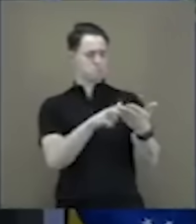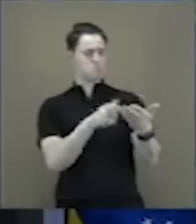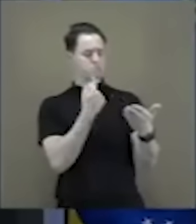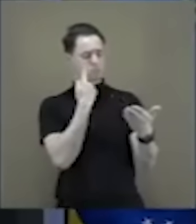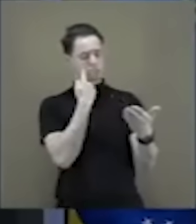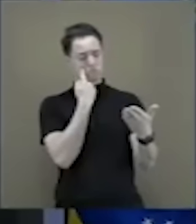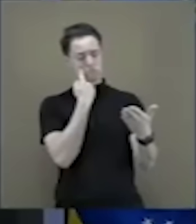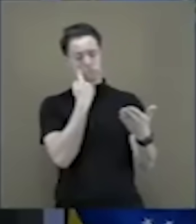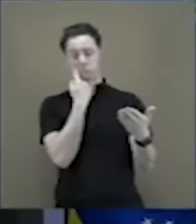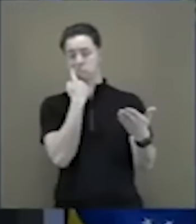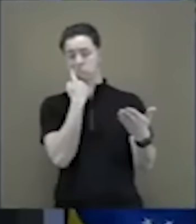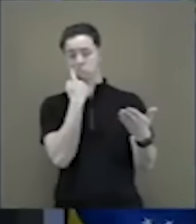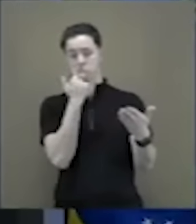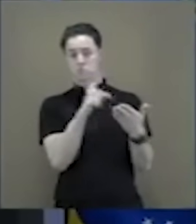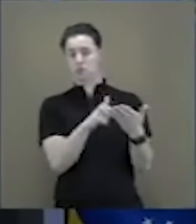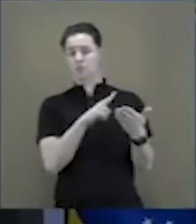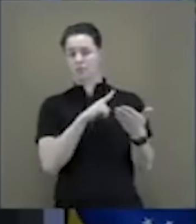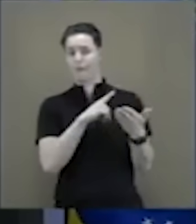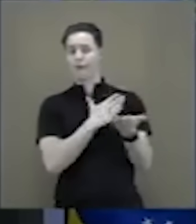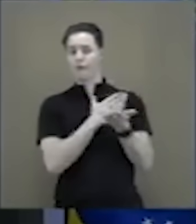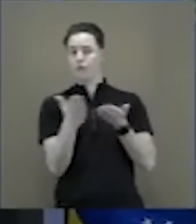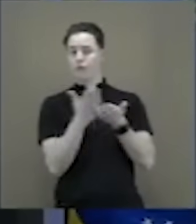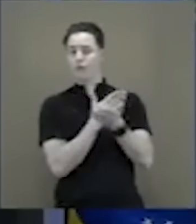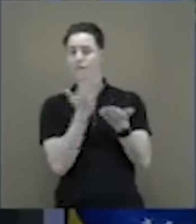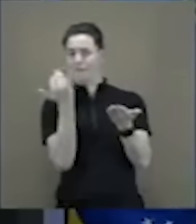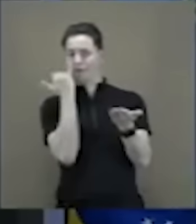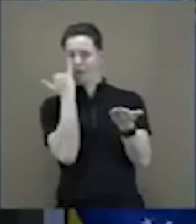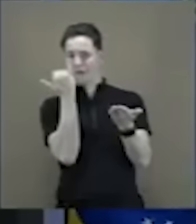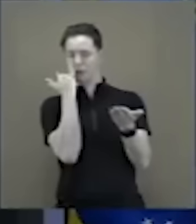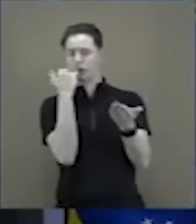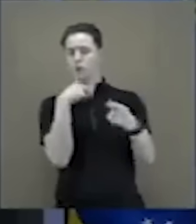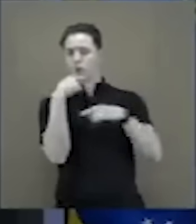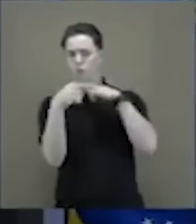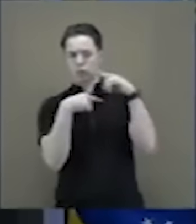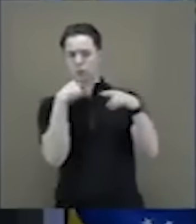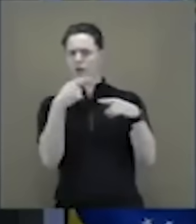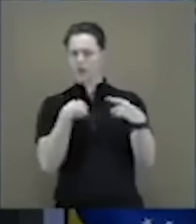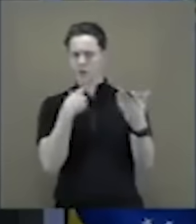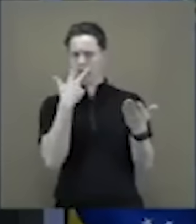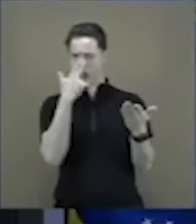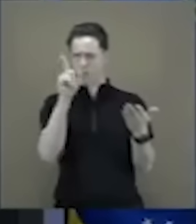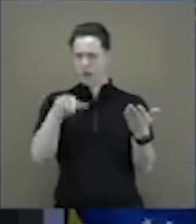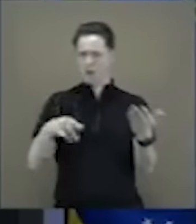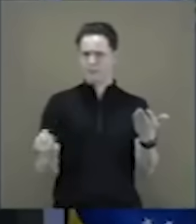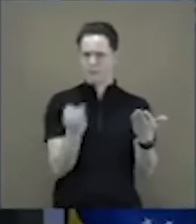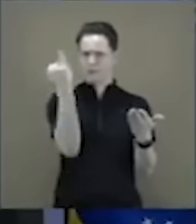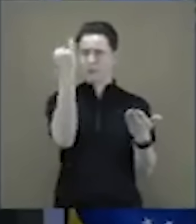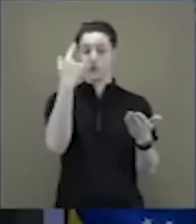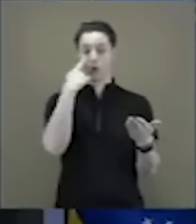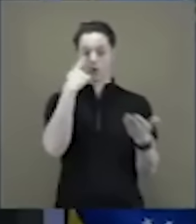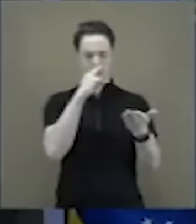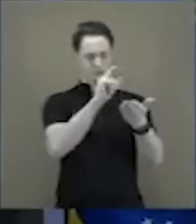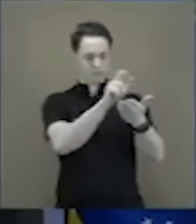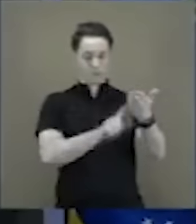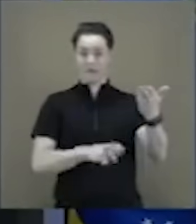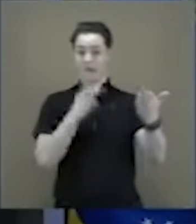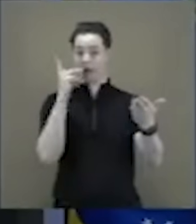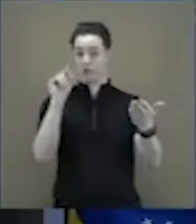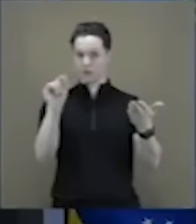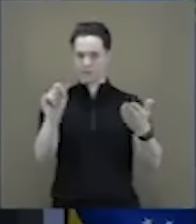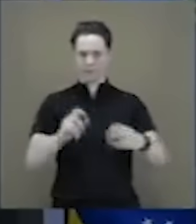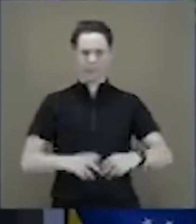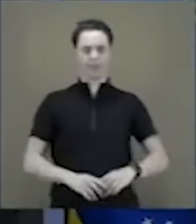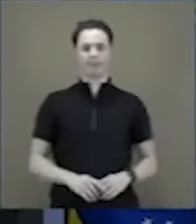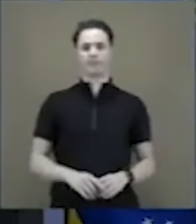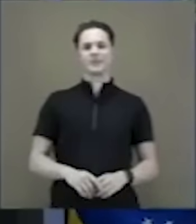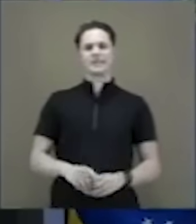editorial trouxe aqui alguns questionamentos que considerei importantes. Diz o editorial, decisão